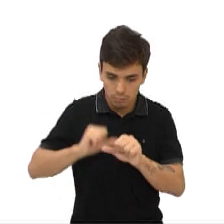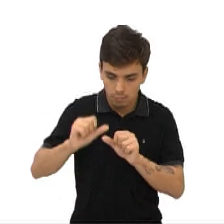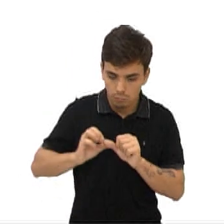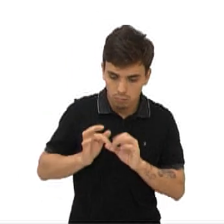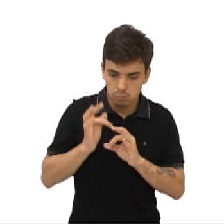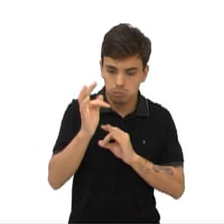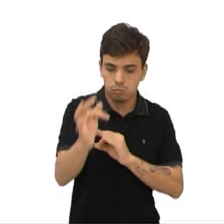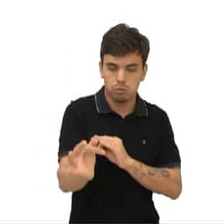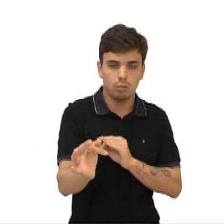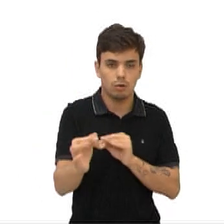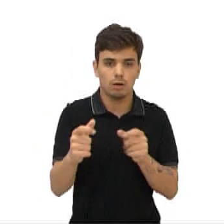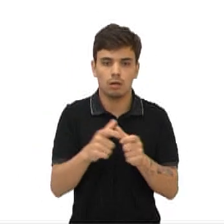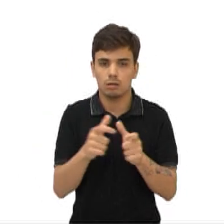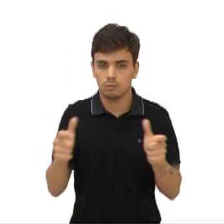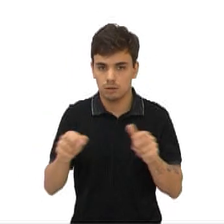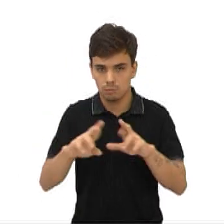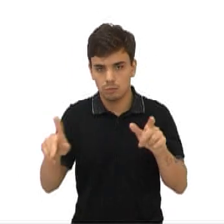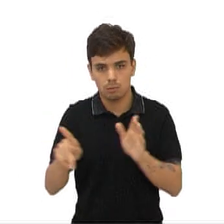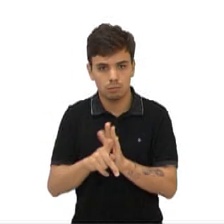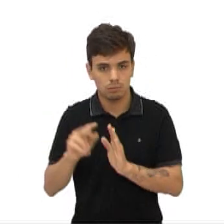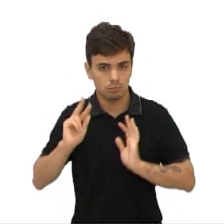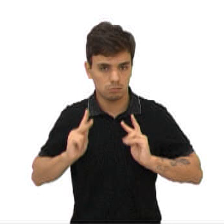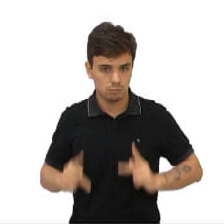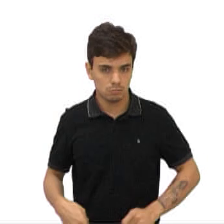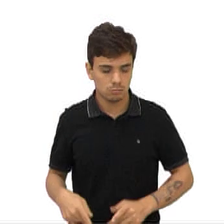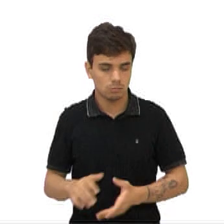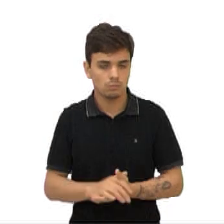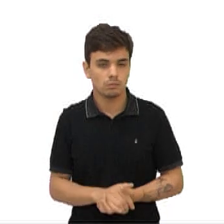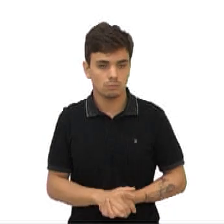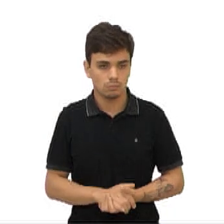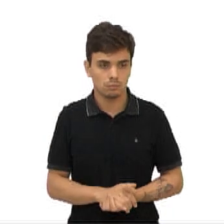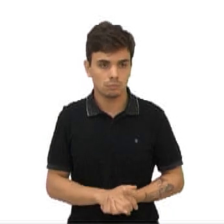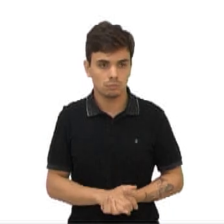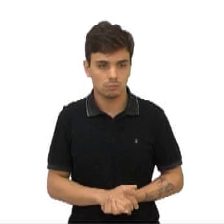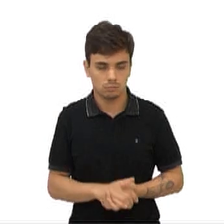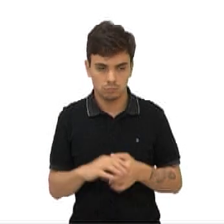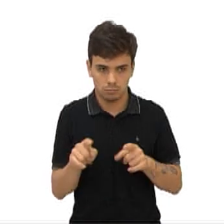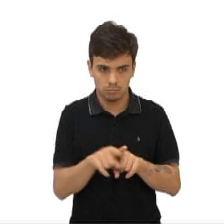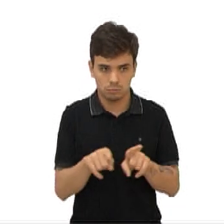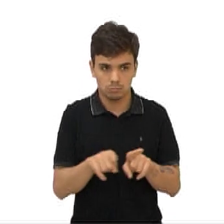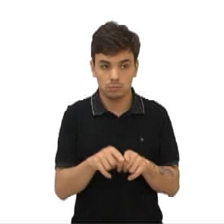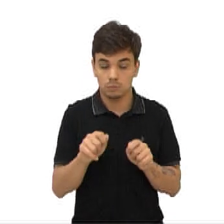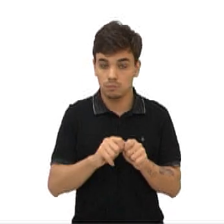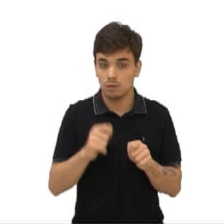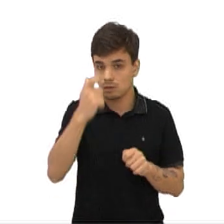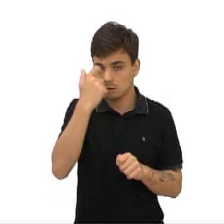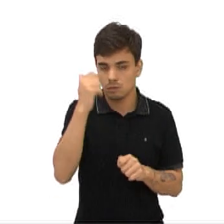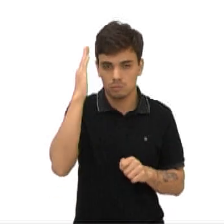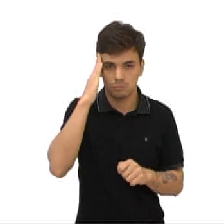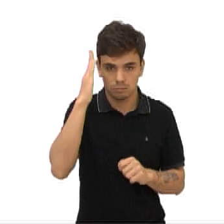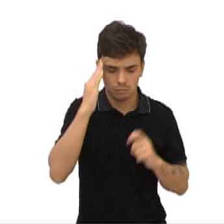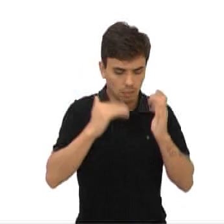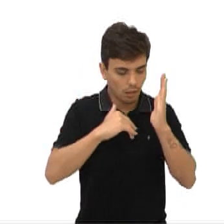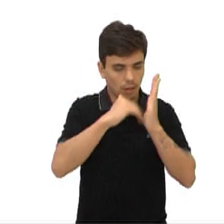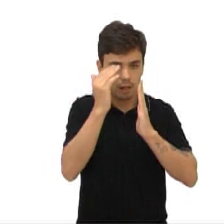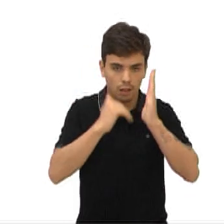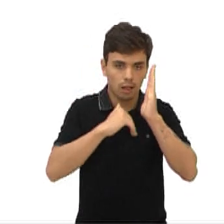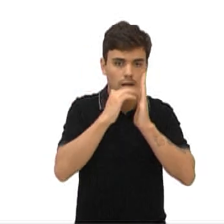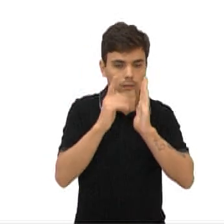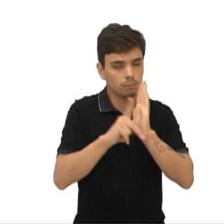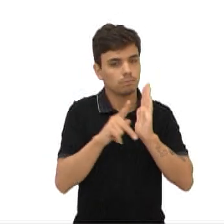passos mais largos que seus donos. E me fez saber, lambendo minha mão até a última